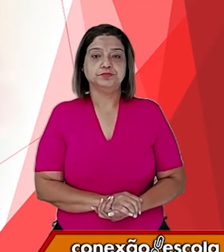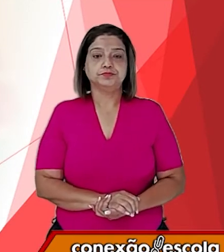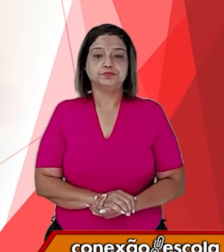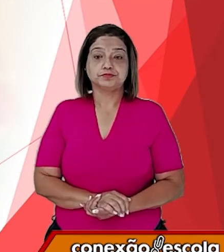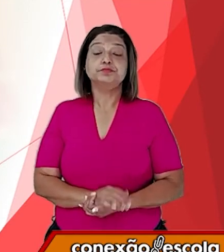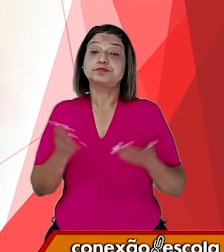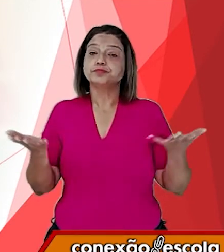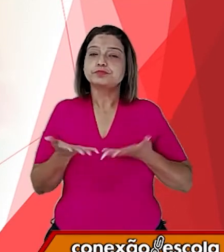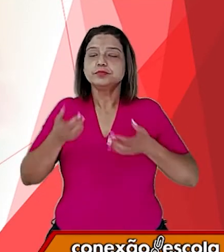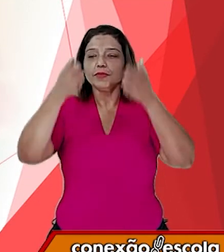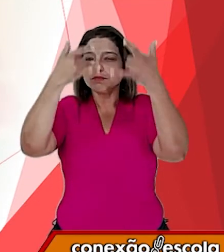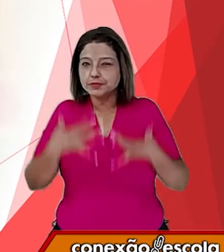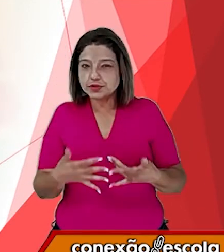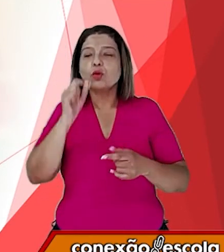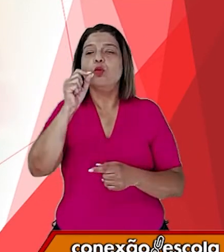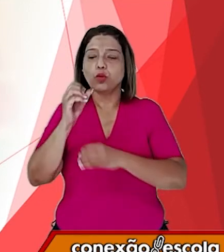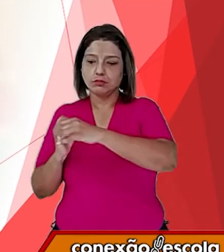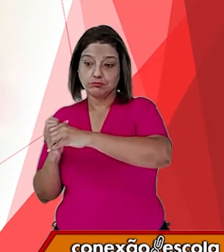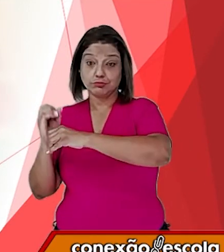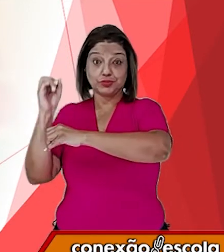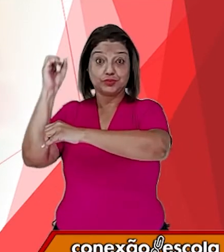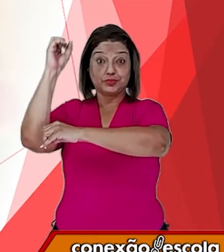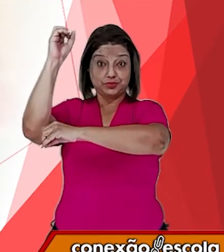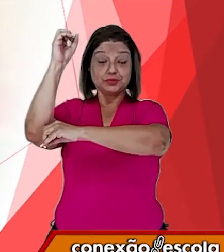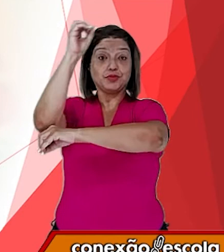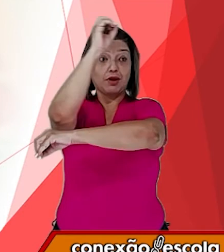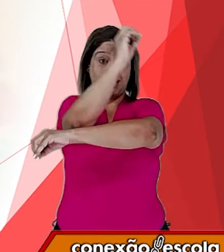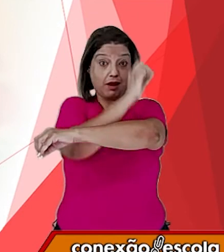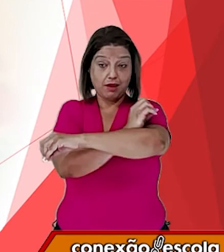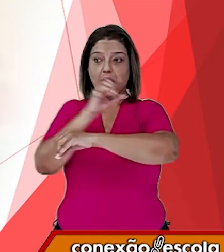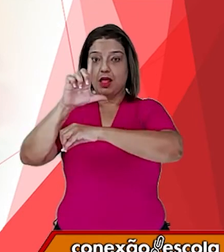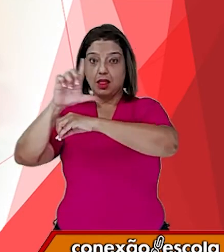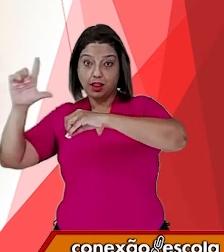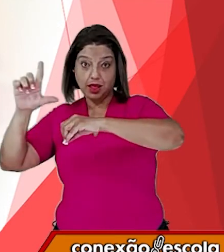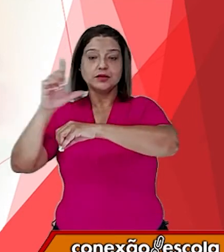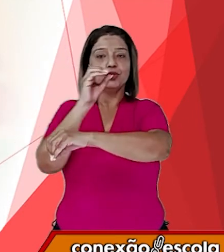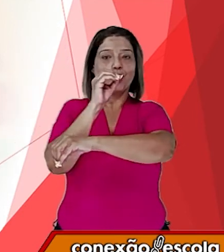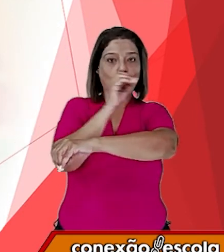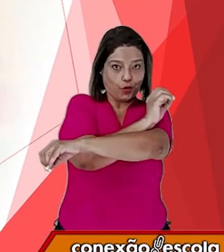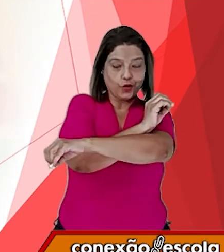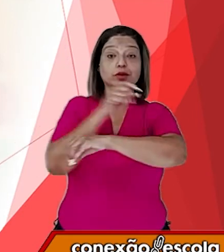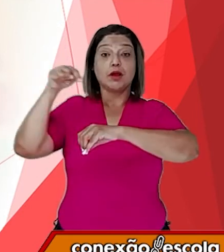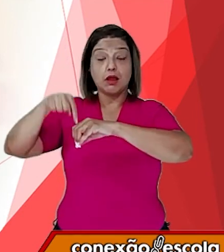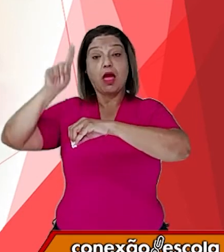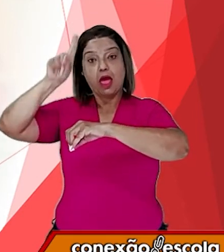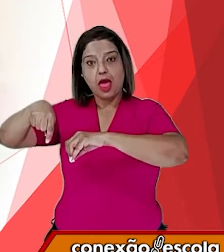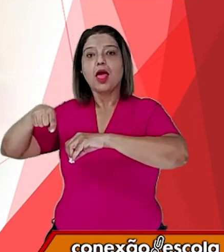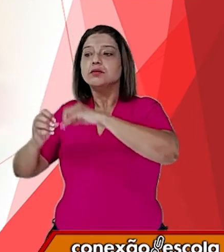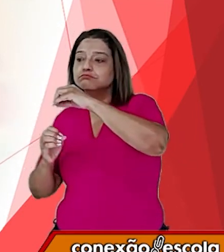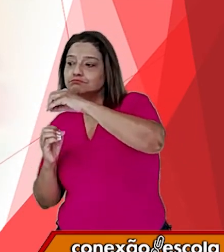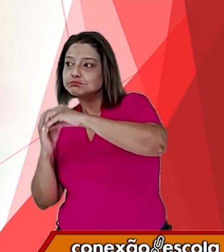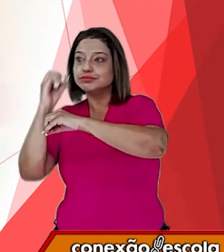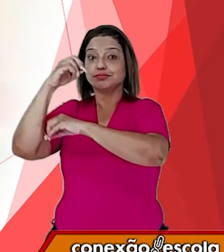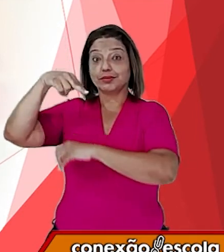A gente comentou agora do Sol nascer no leste e ser chamado de nascente, e se pôr no